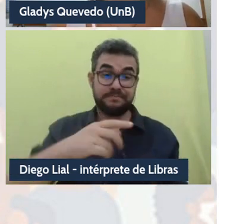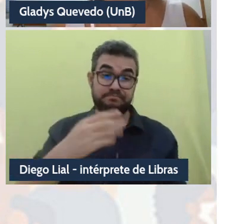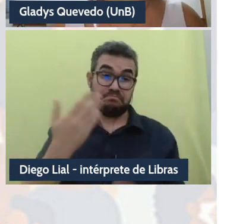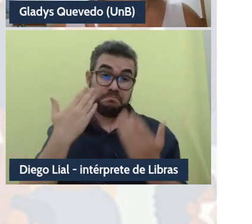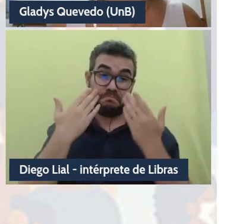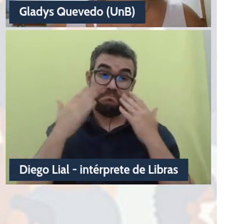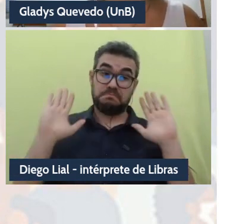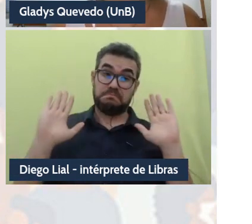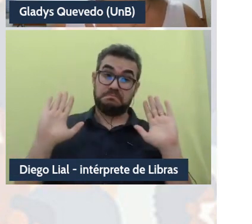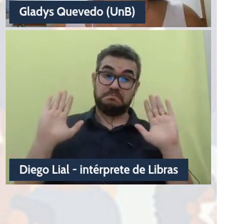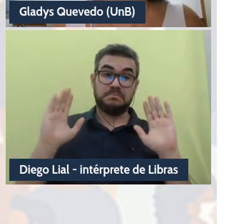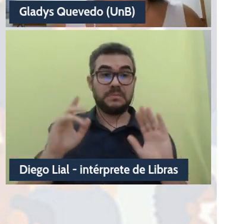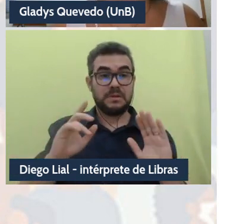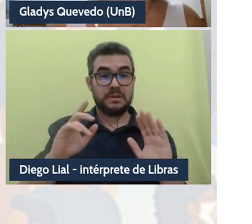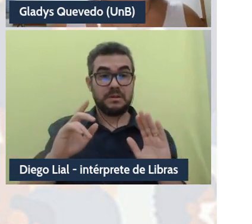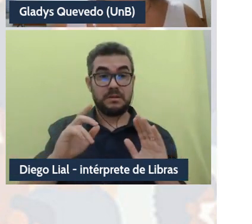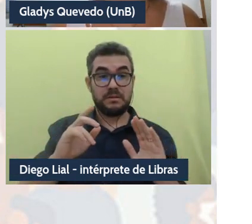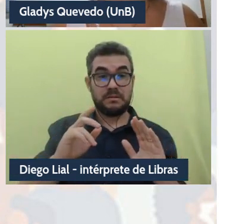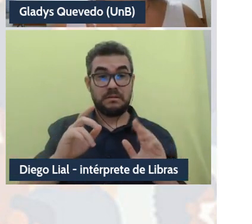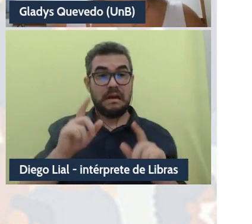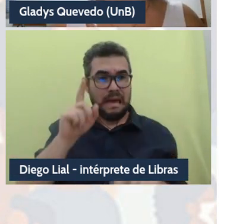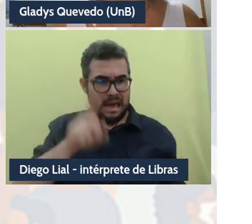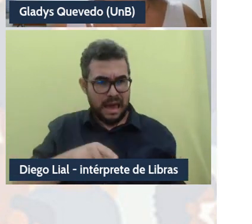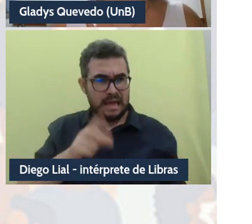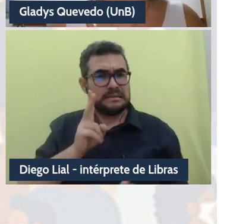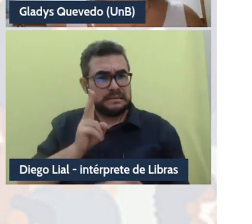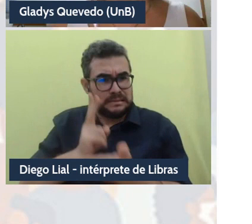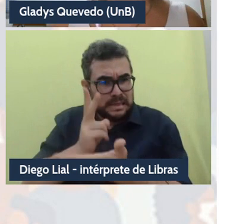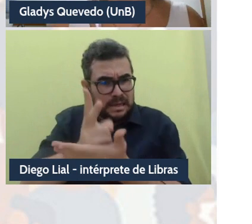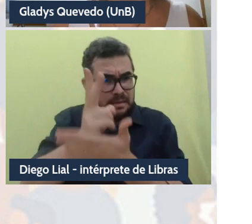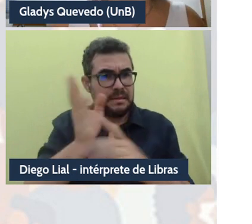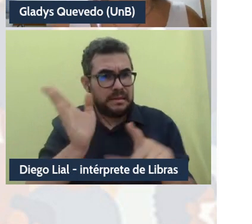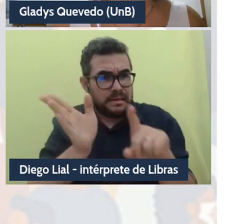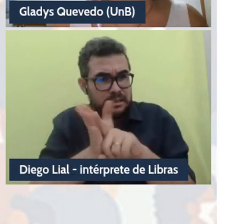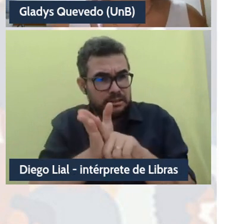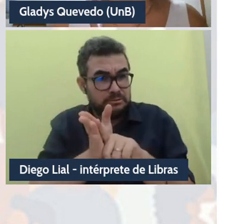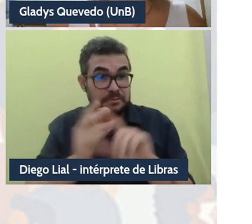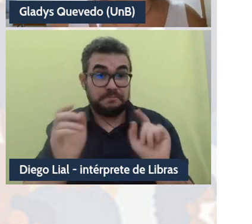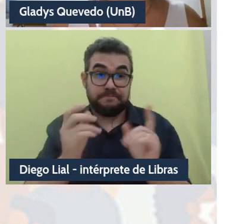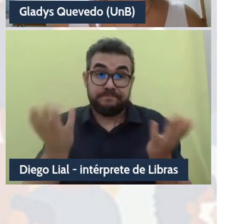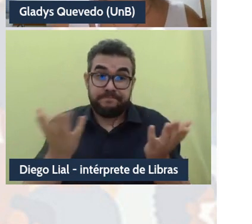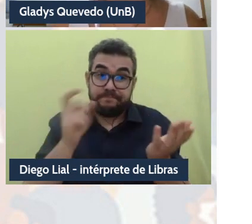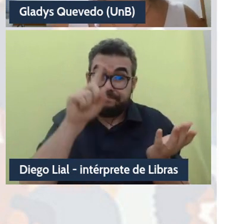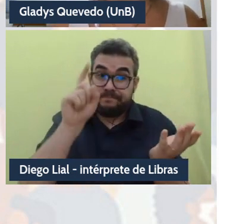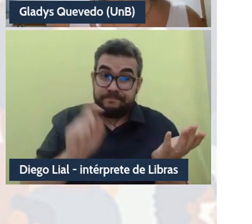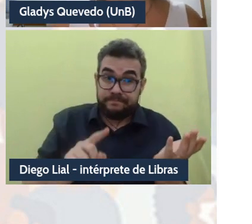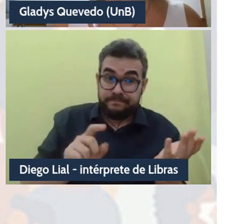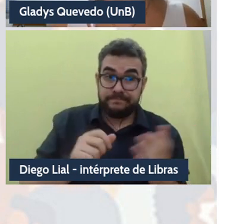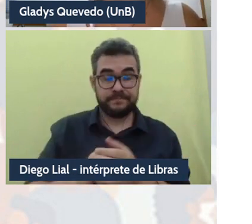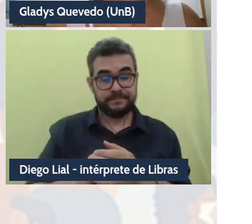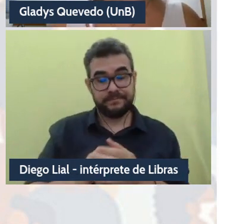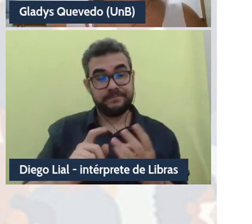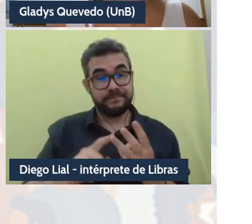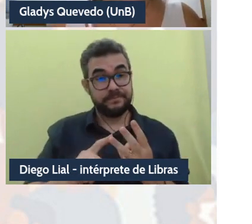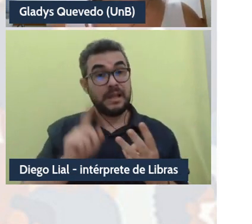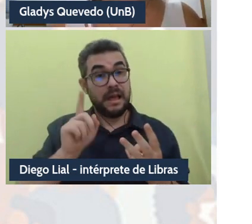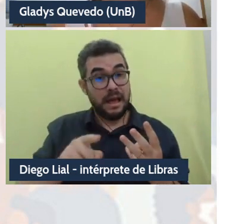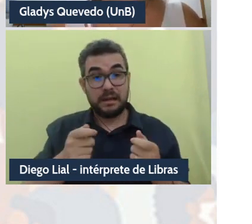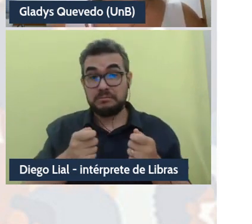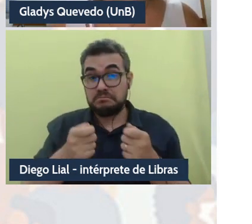garantia de um impacto negativo? Também não, né? Eu vou ter um impacto nulo, não vai acontecer nada? Também